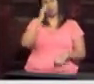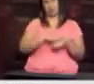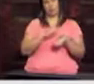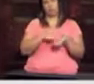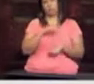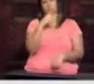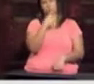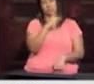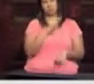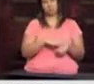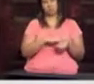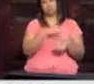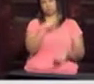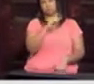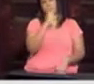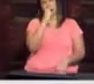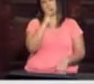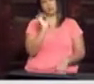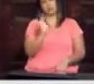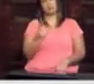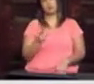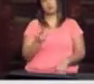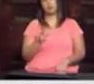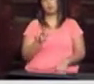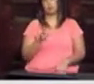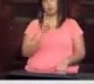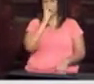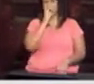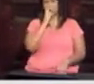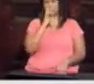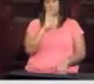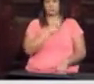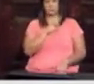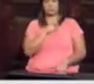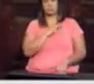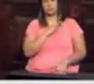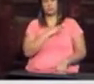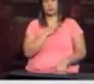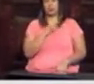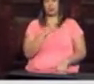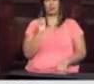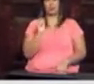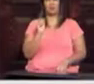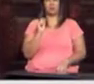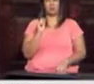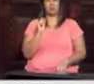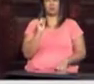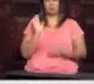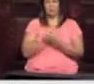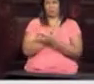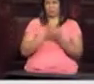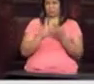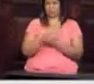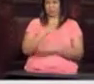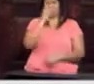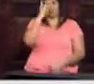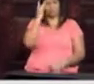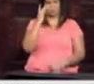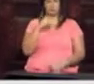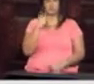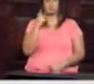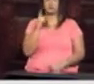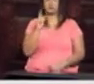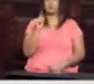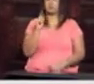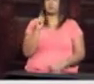Militar. Parece que os policiais, que parecem, às vezes, dentro de alguns discursos, que eles